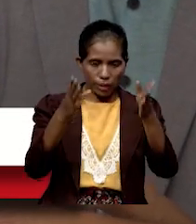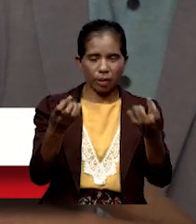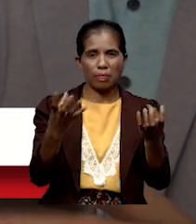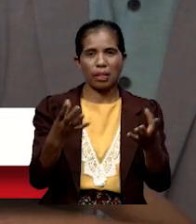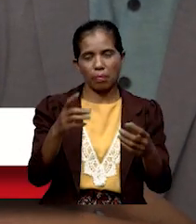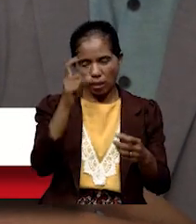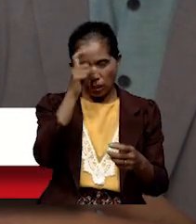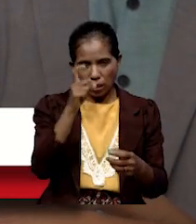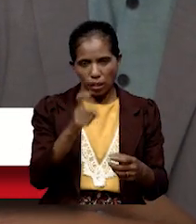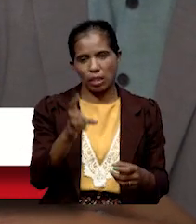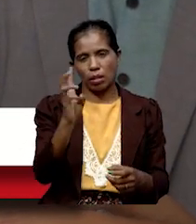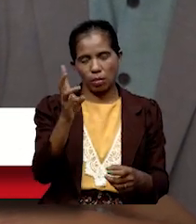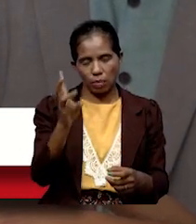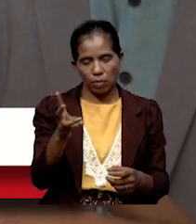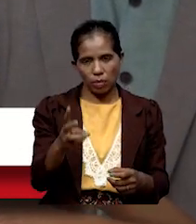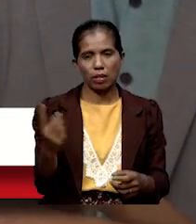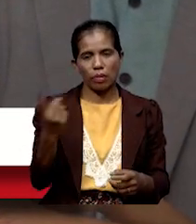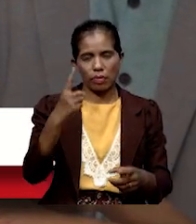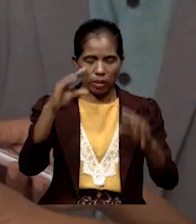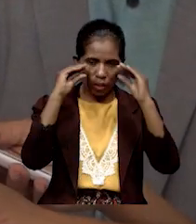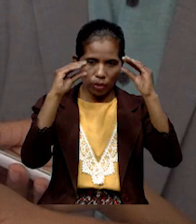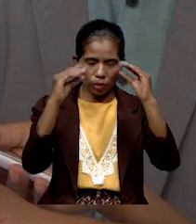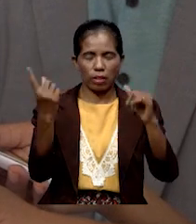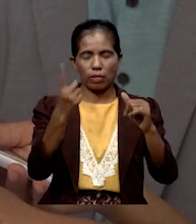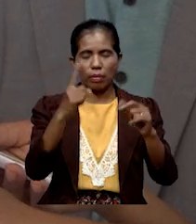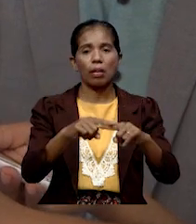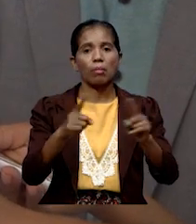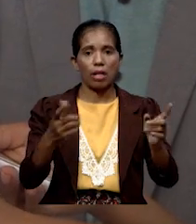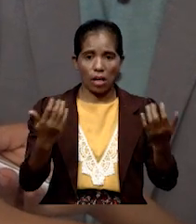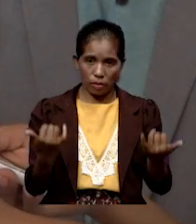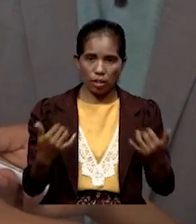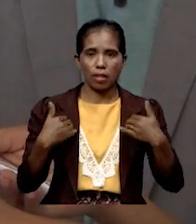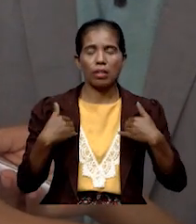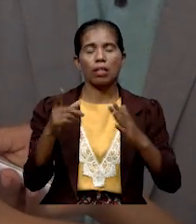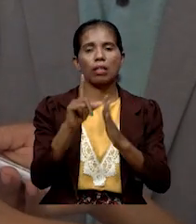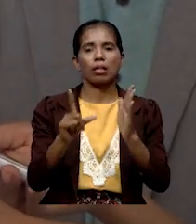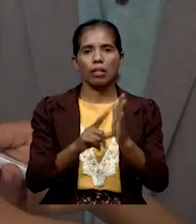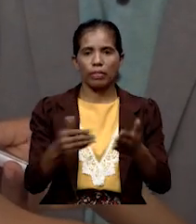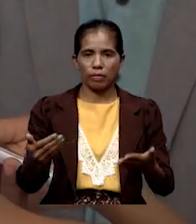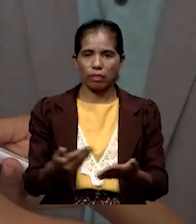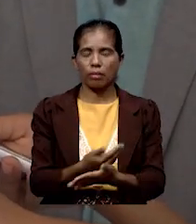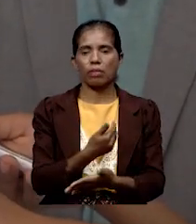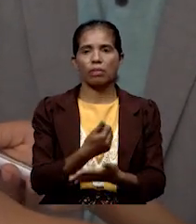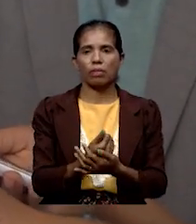nem nulo valete se iam não era fati, mas bem agora iam a lei fom nem que